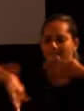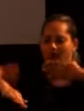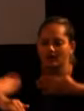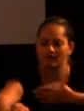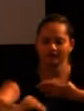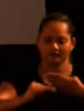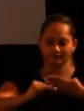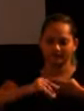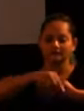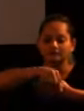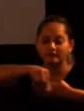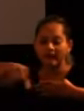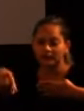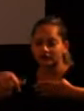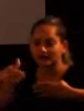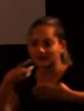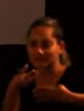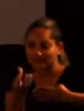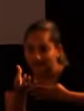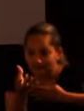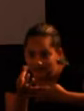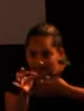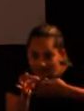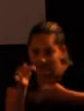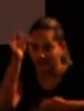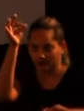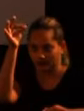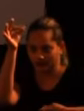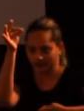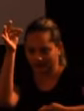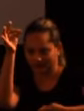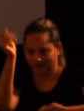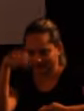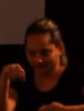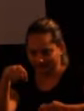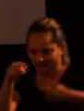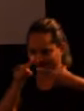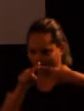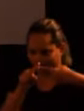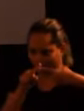lá. Não, passa, pronto, deixa aí. Deixa aí.